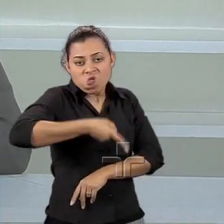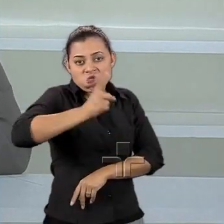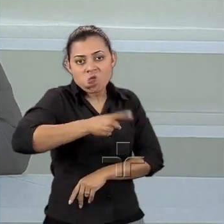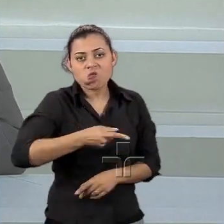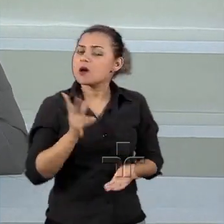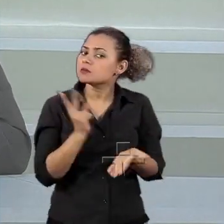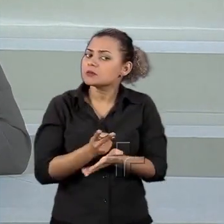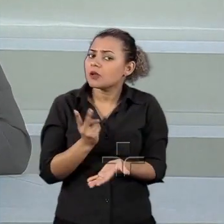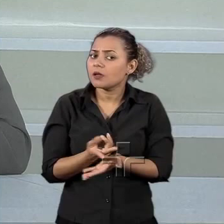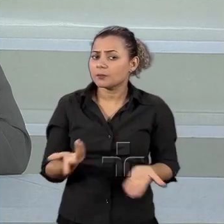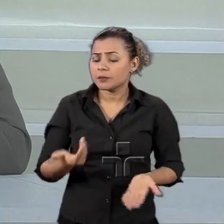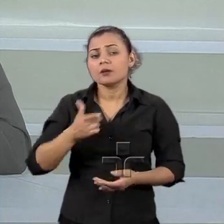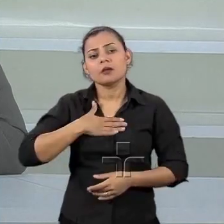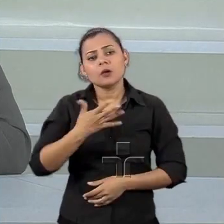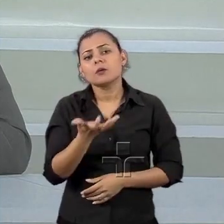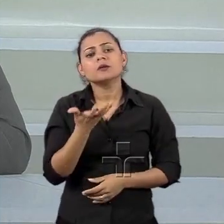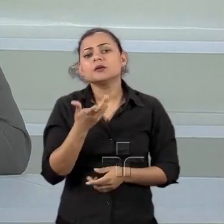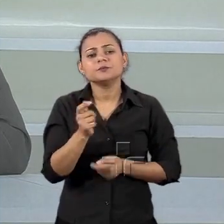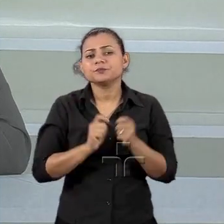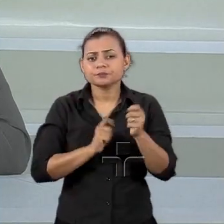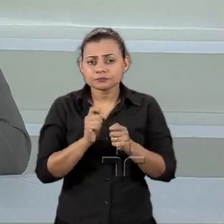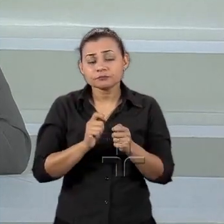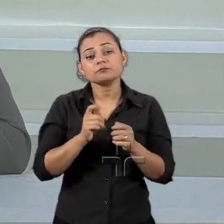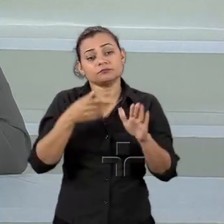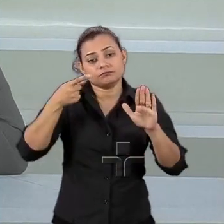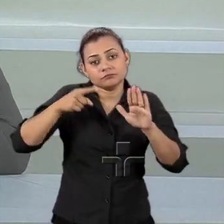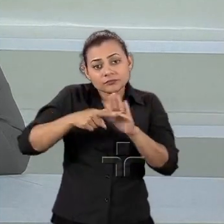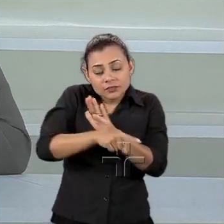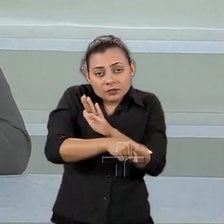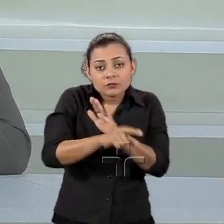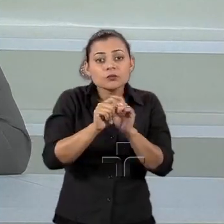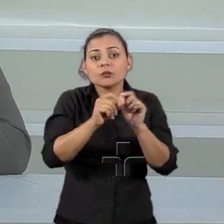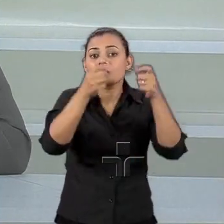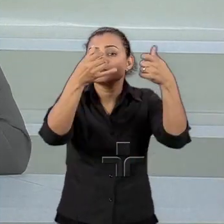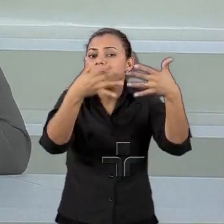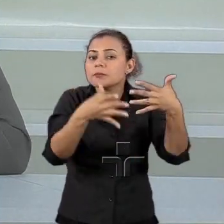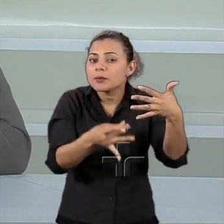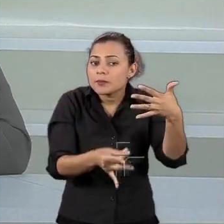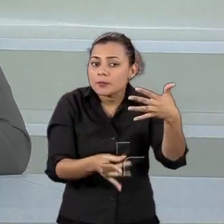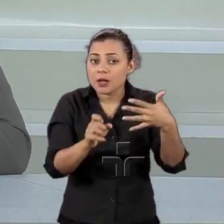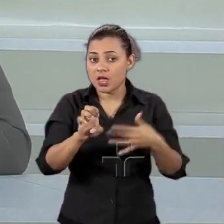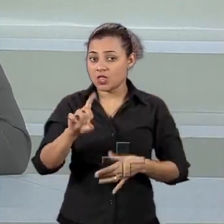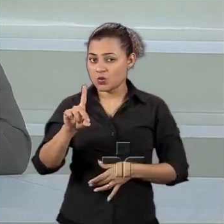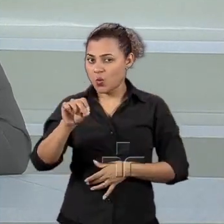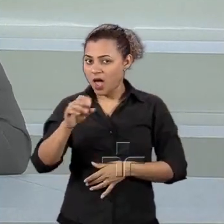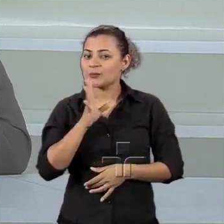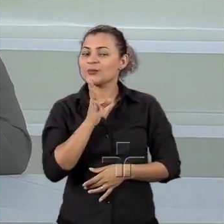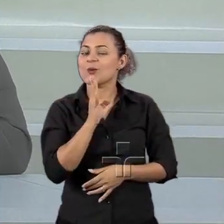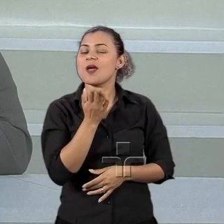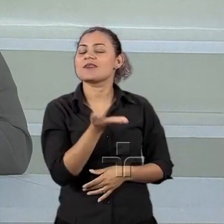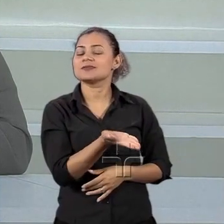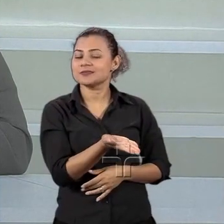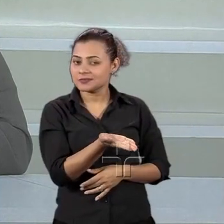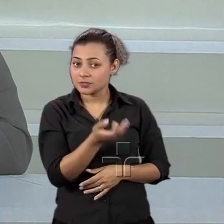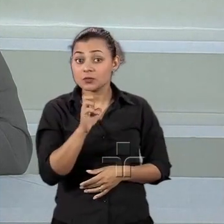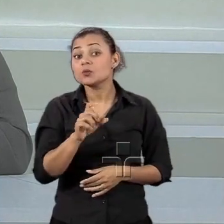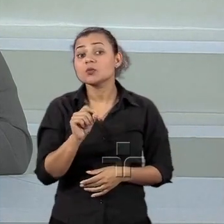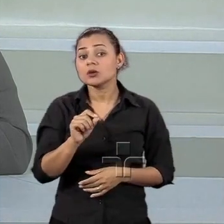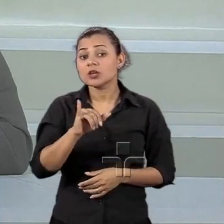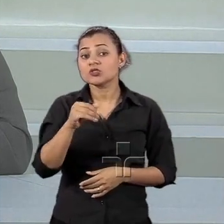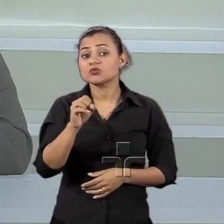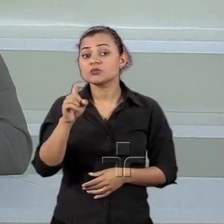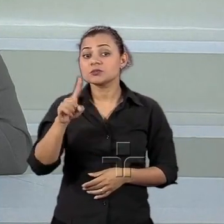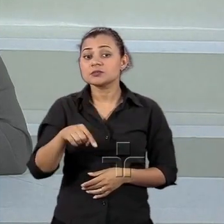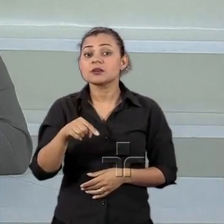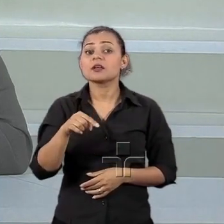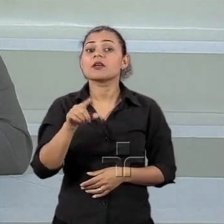e eu queria mais essa profundidade, aprofundamento do que o Eduardo Jorge conhece, é que o José Dirceu